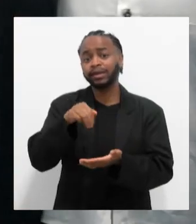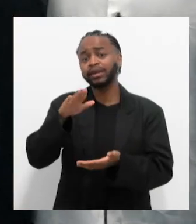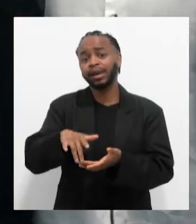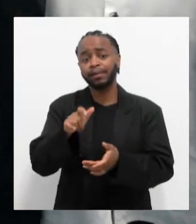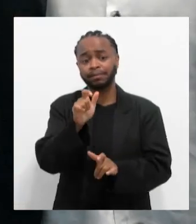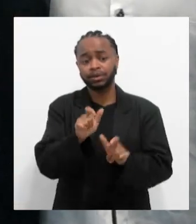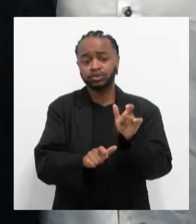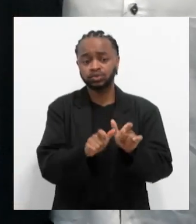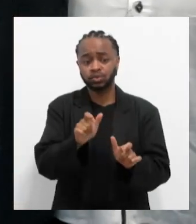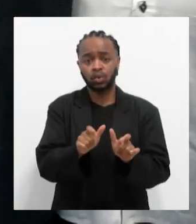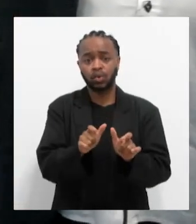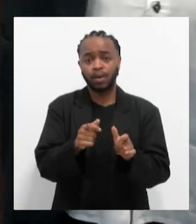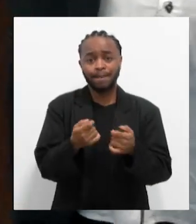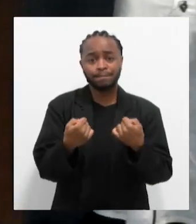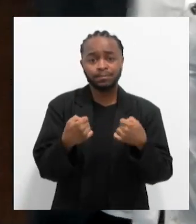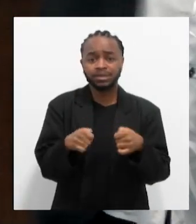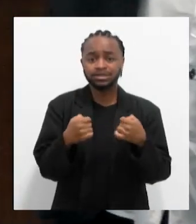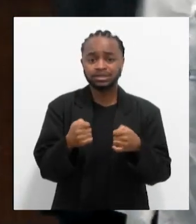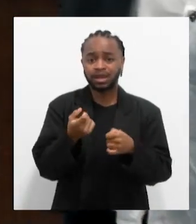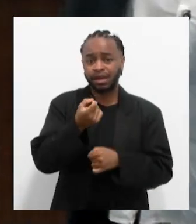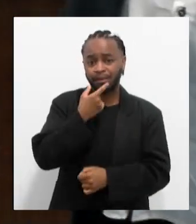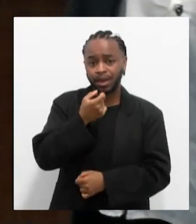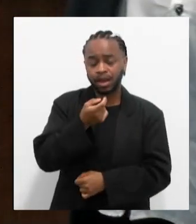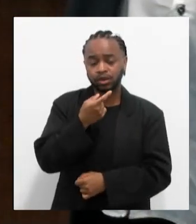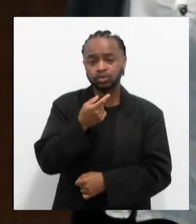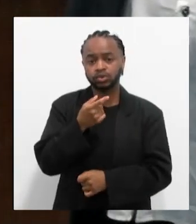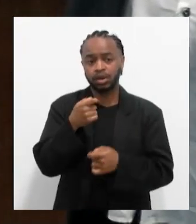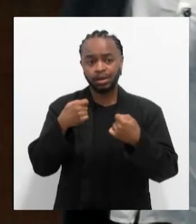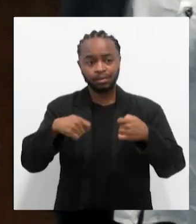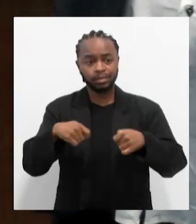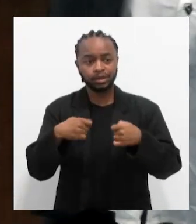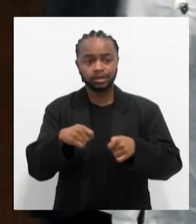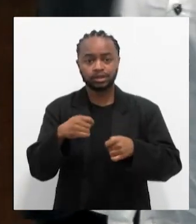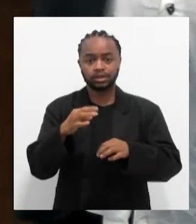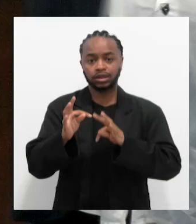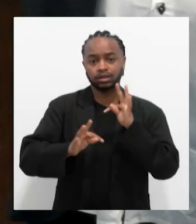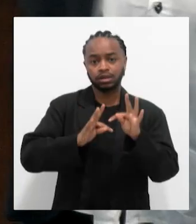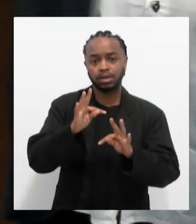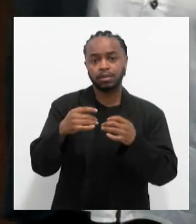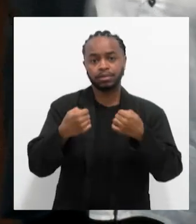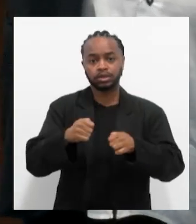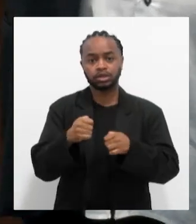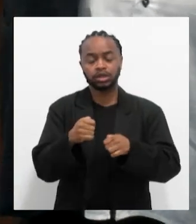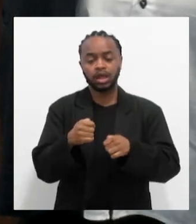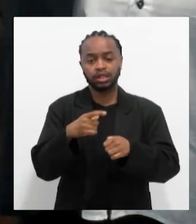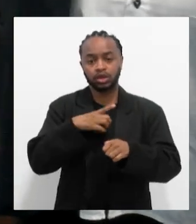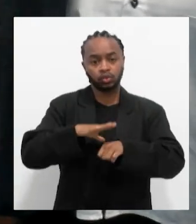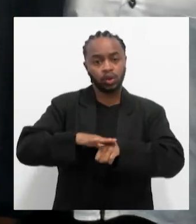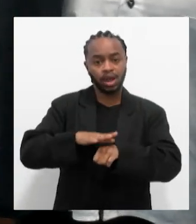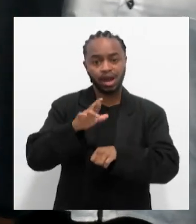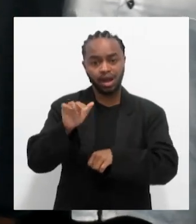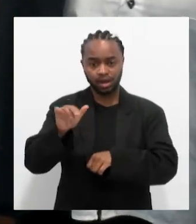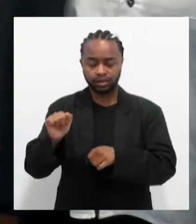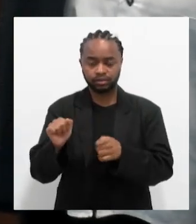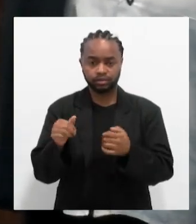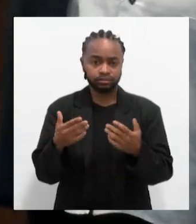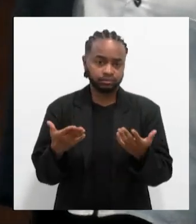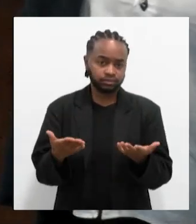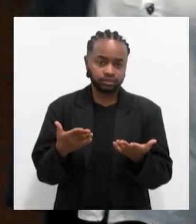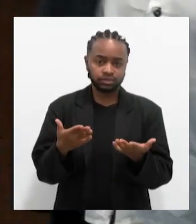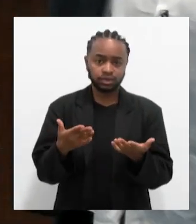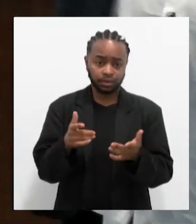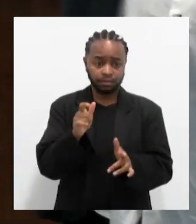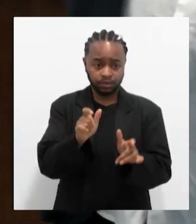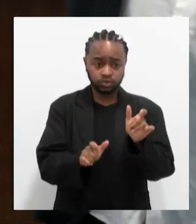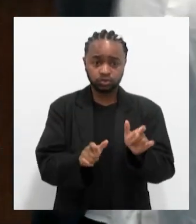carente que necessita de medicamentos, que necessita de tratamento de doenças raras? Diga-se de passagem que são pessoas